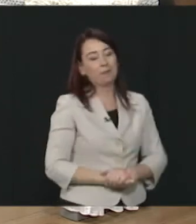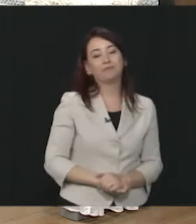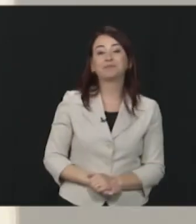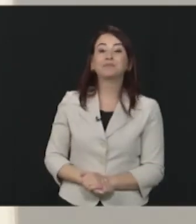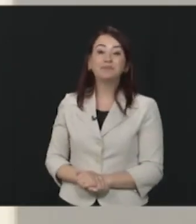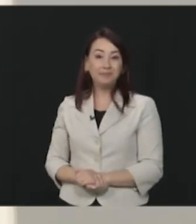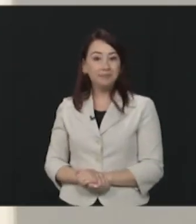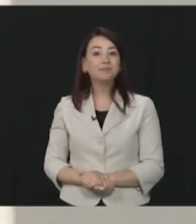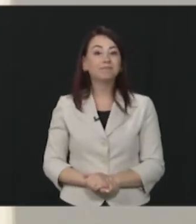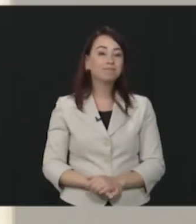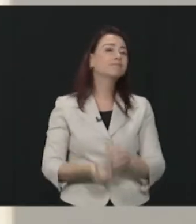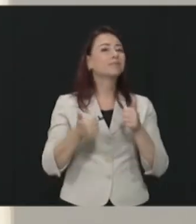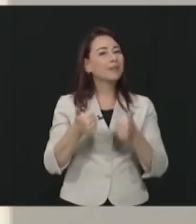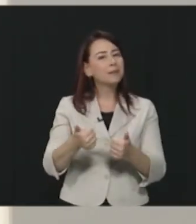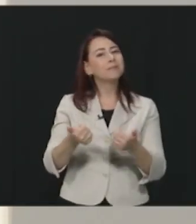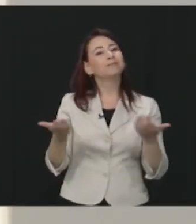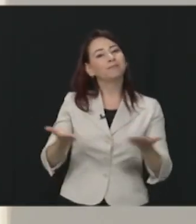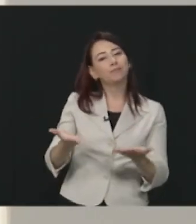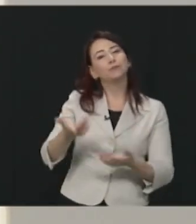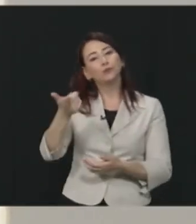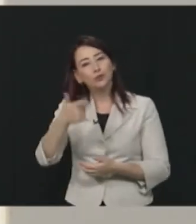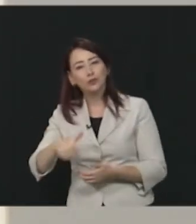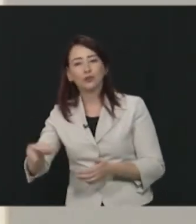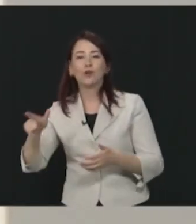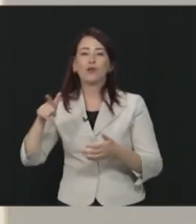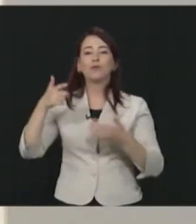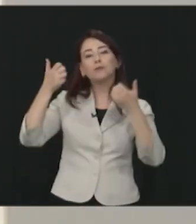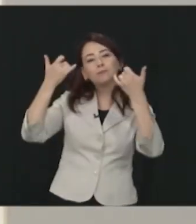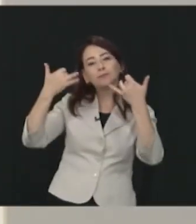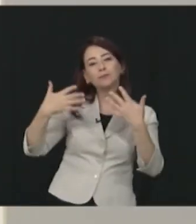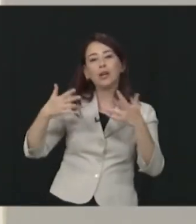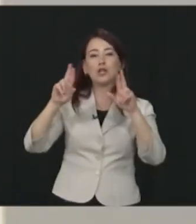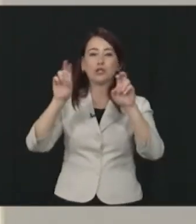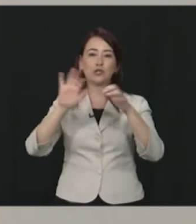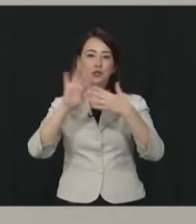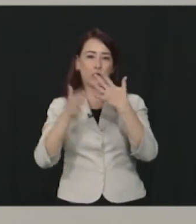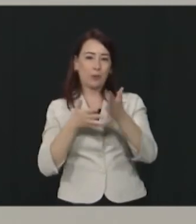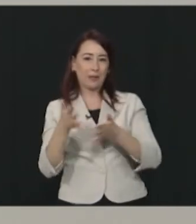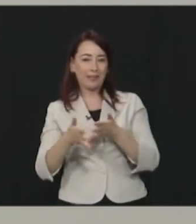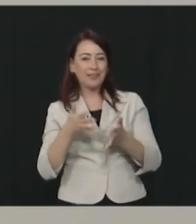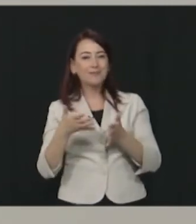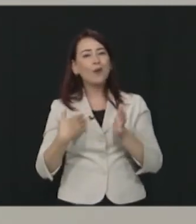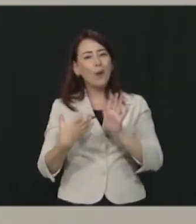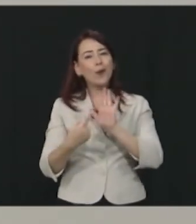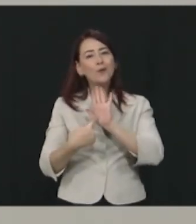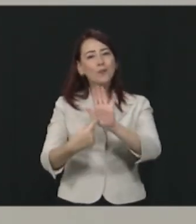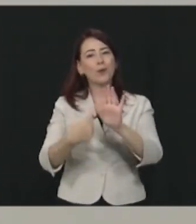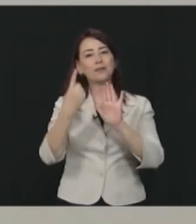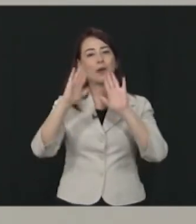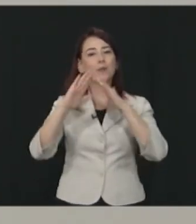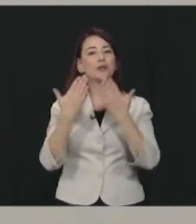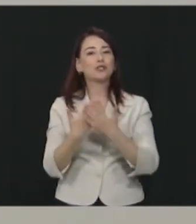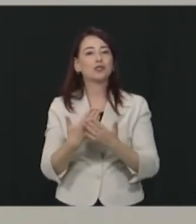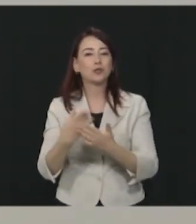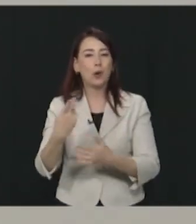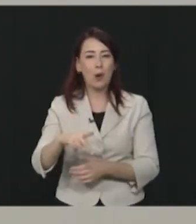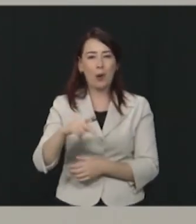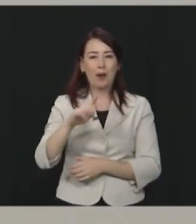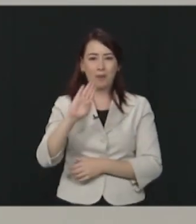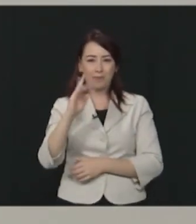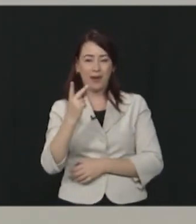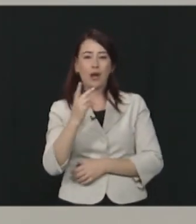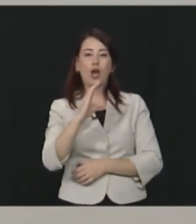aqui sobre Libras, eu queria mostrar uma iniciativa super bacana aí do Colégio Batista Mineiro, agora